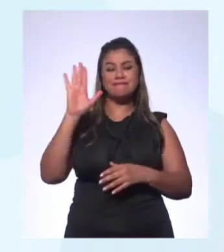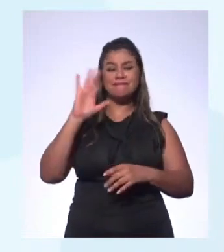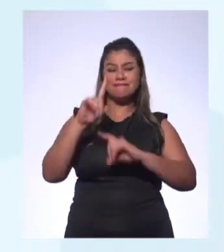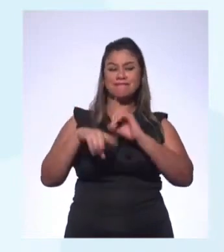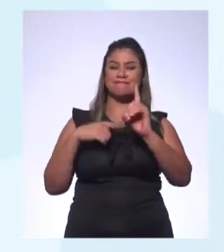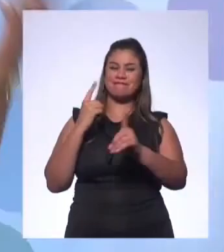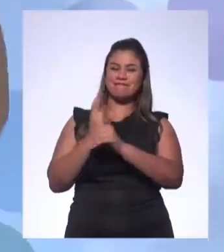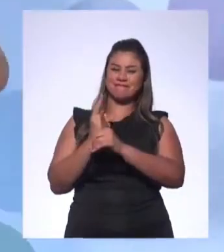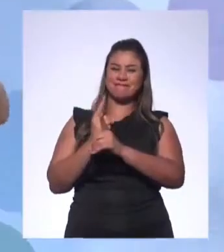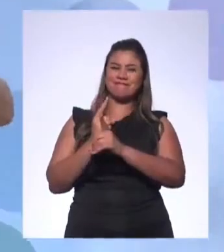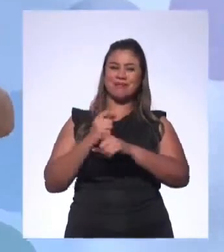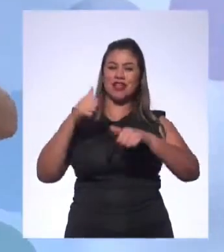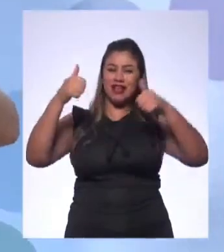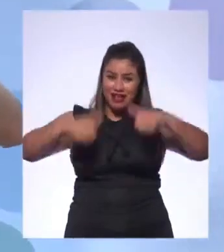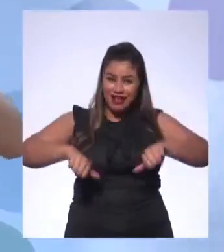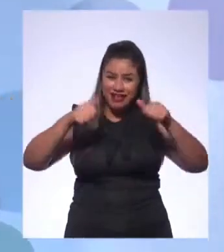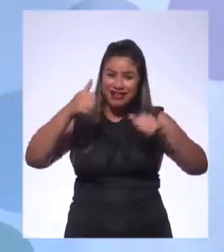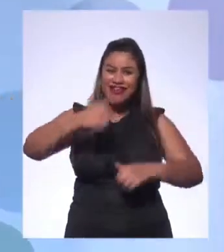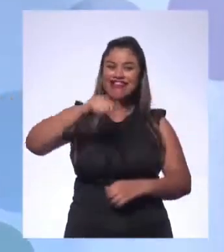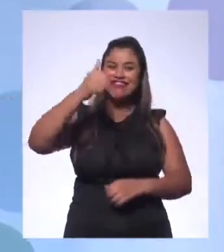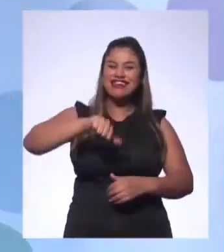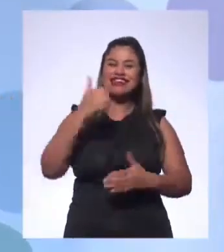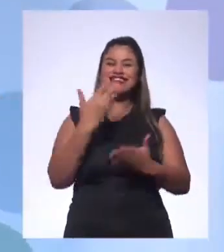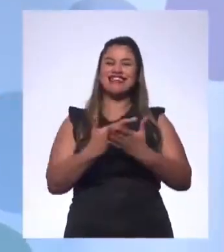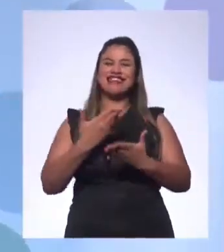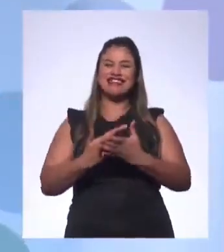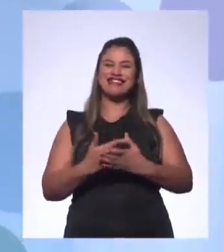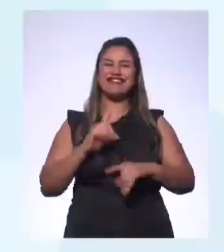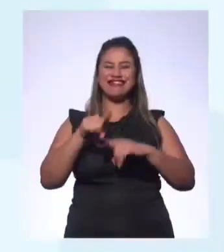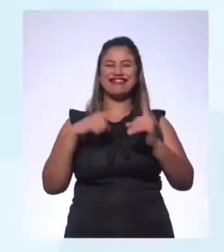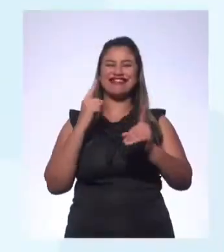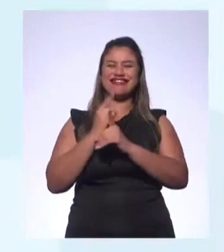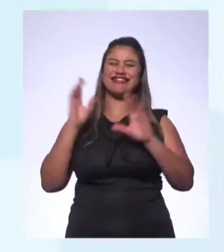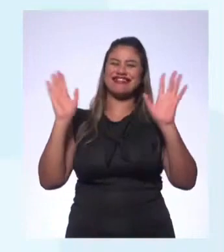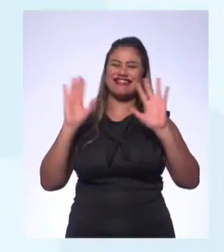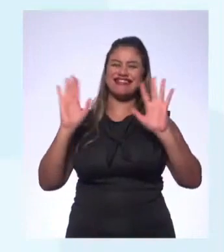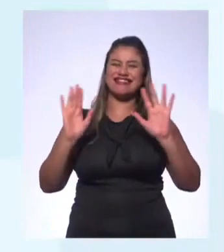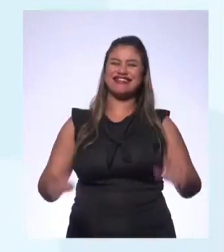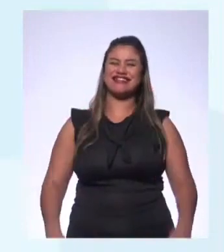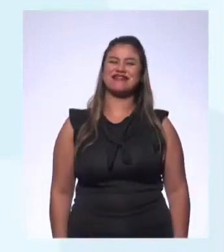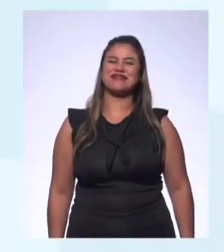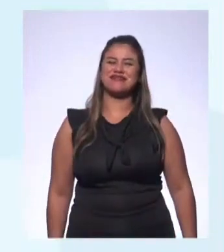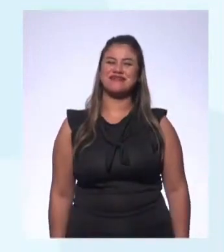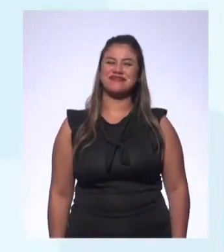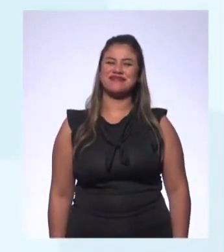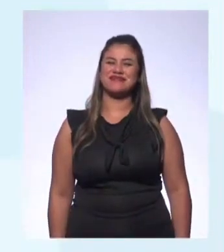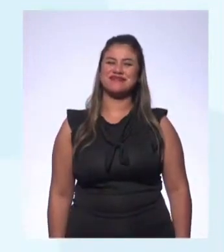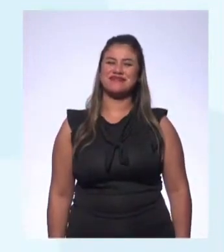próxima aula. Avalie a nossa aula, agora sim, e até a próxima, gente. Tchau, tchau.